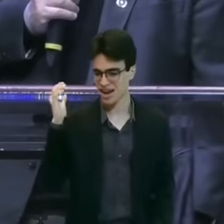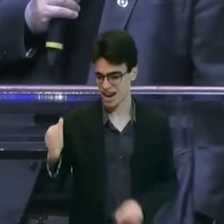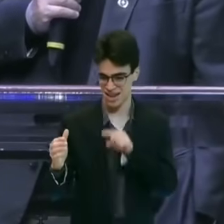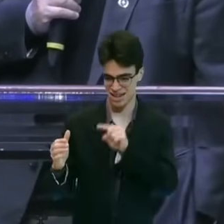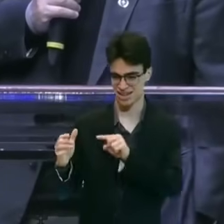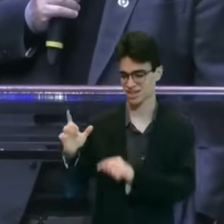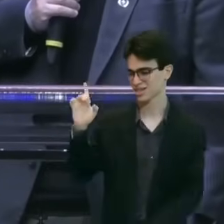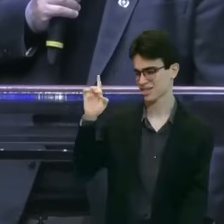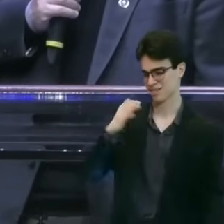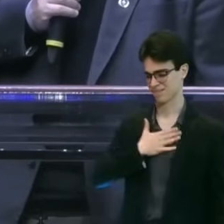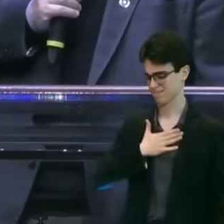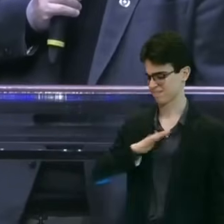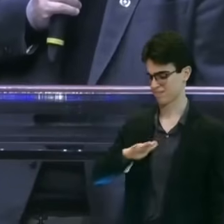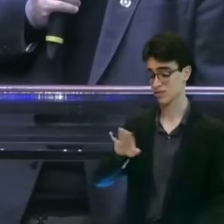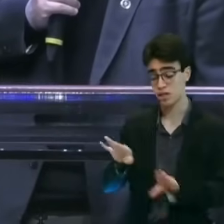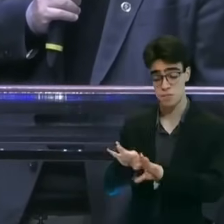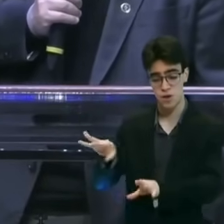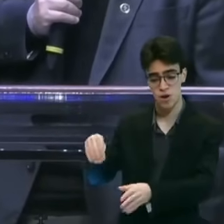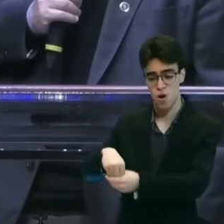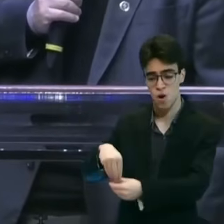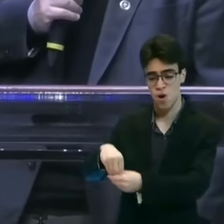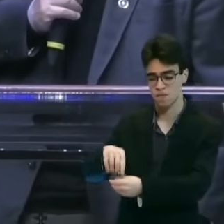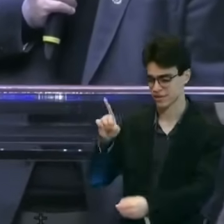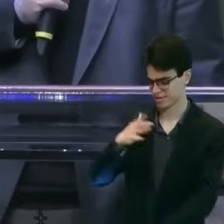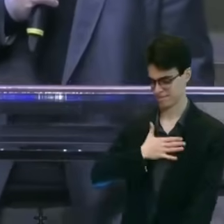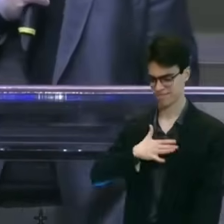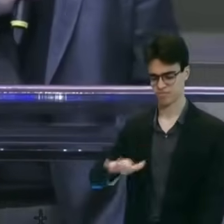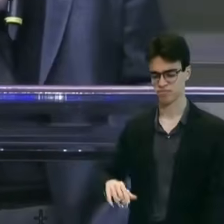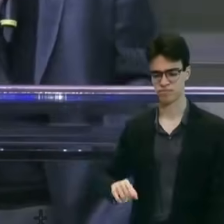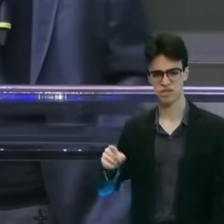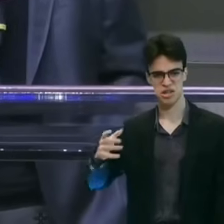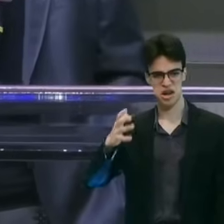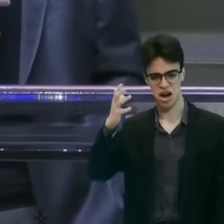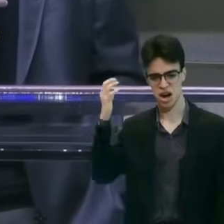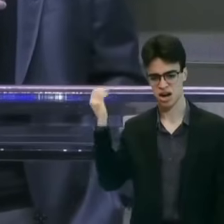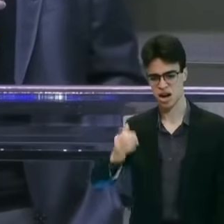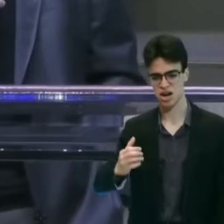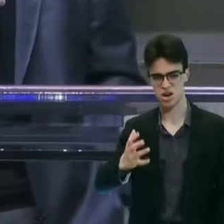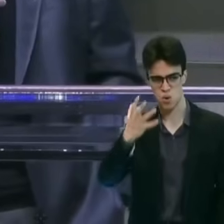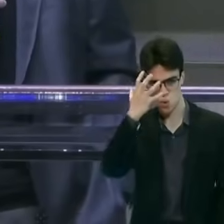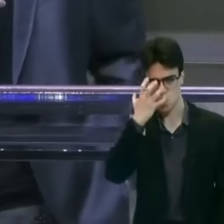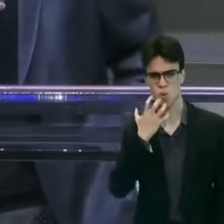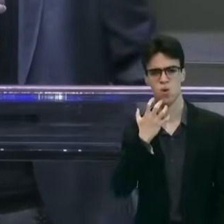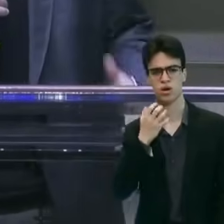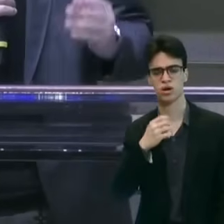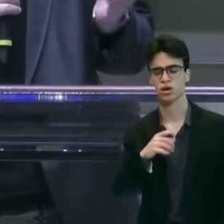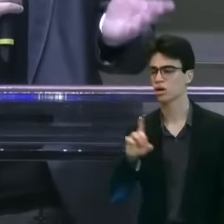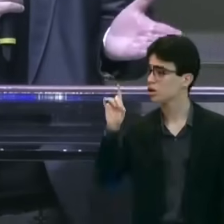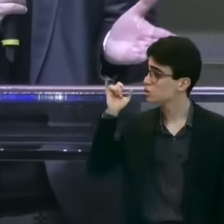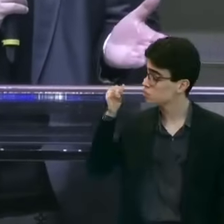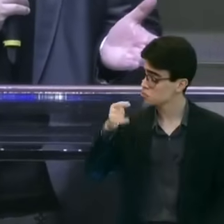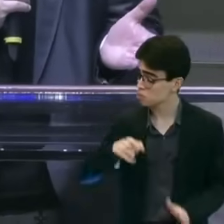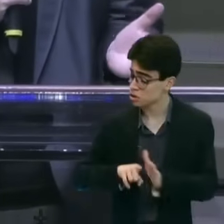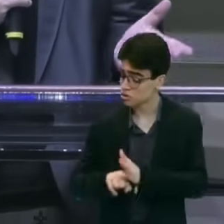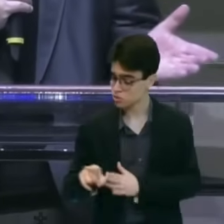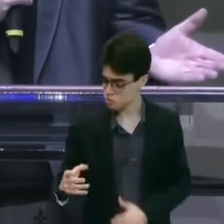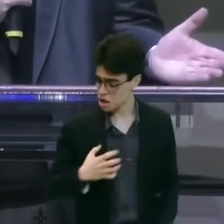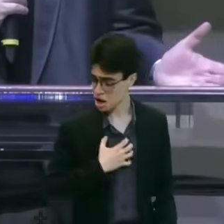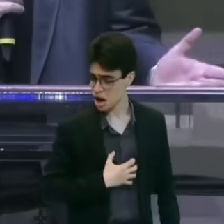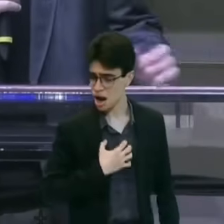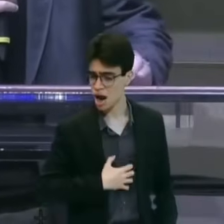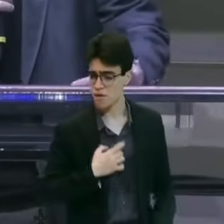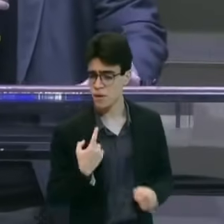sua oferta. Caim ficou furioso, fechou a cara, e então o Senhor disse, por que você está com raiva? Por que